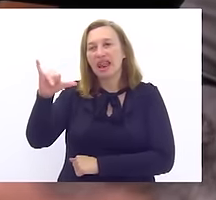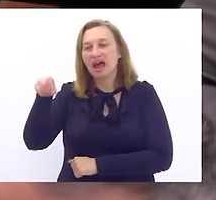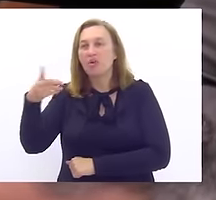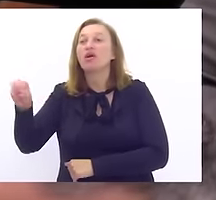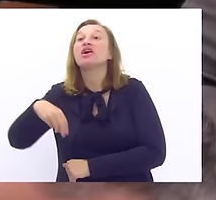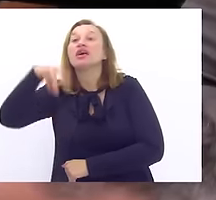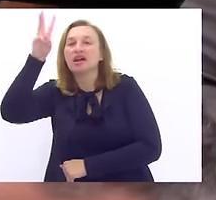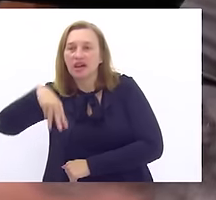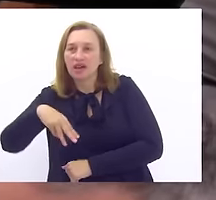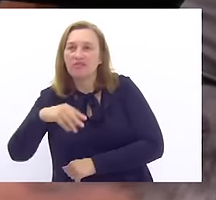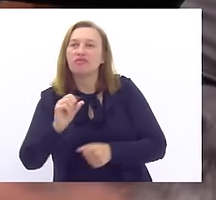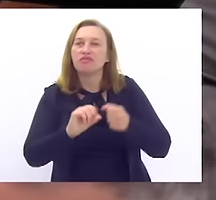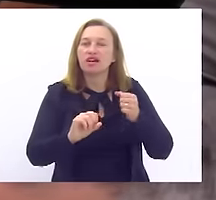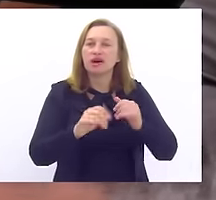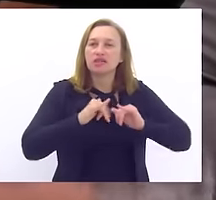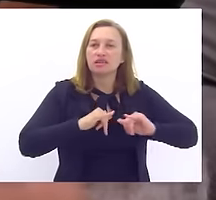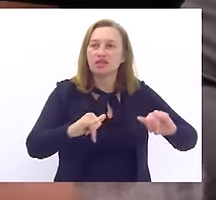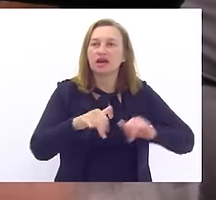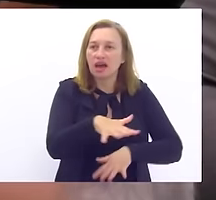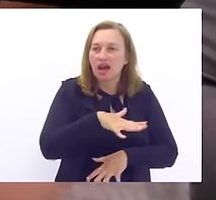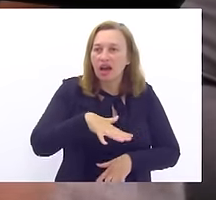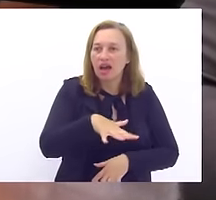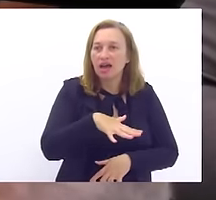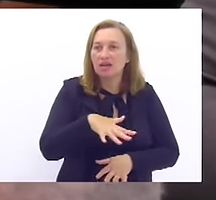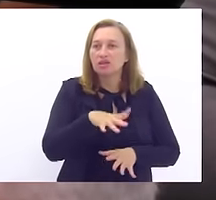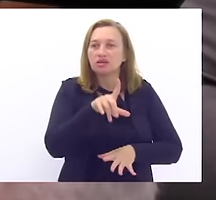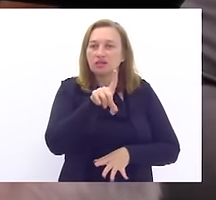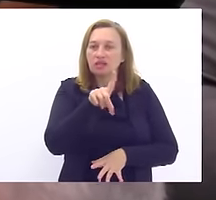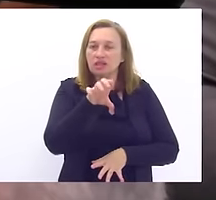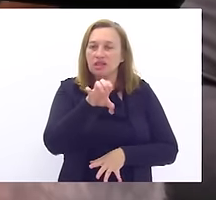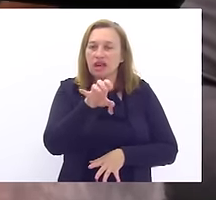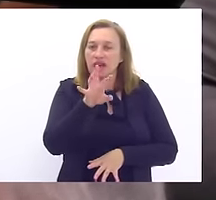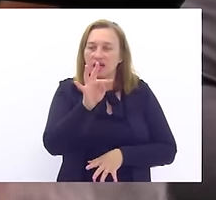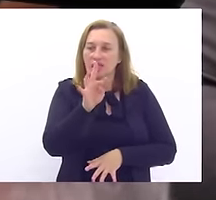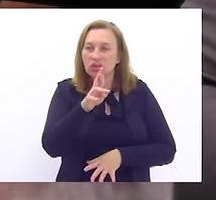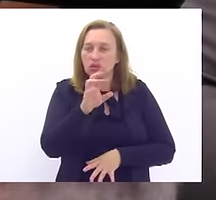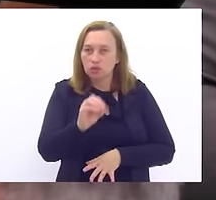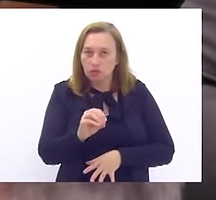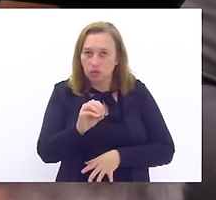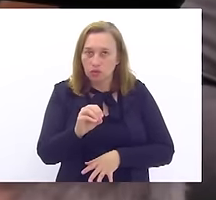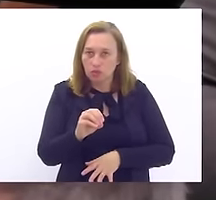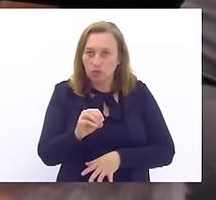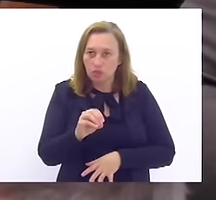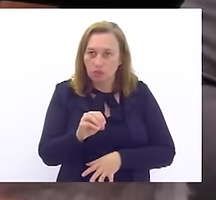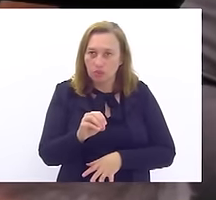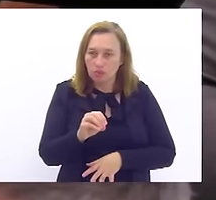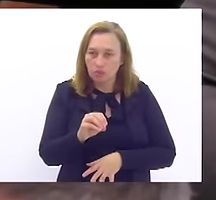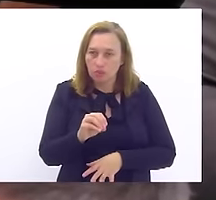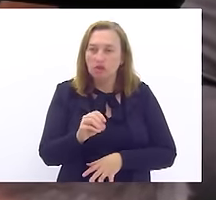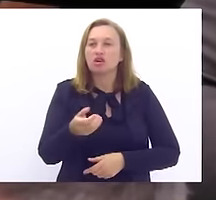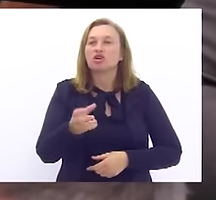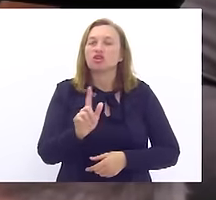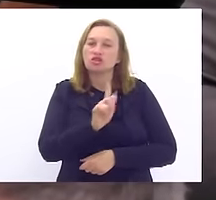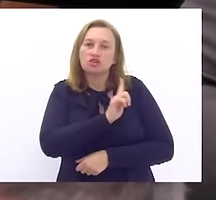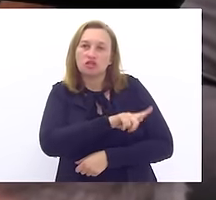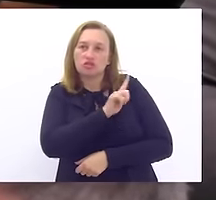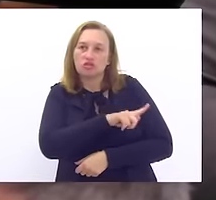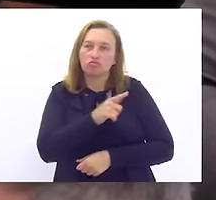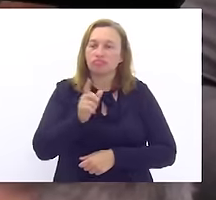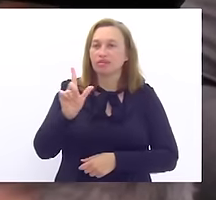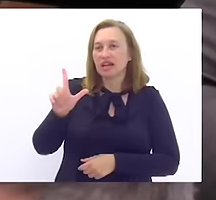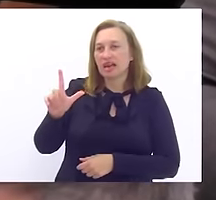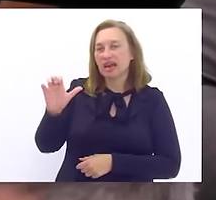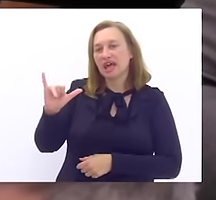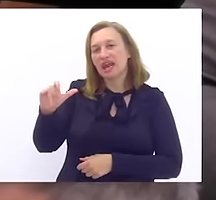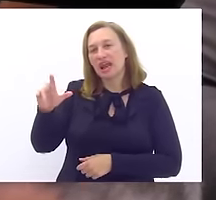é um setor do Detro existe uma Coordenadoria que a cor gel que é coordenadoria de gestão de leilões e